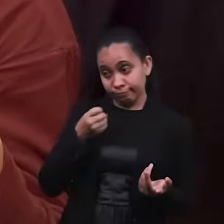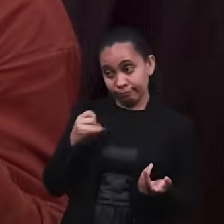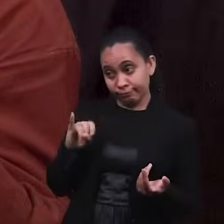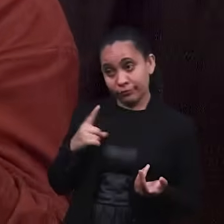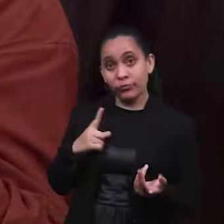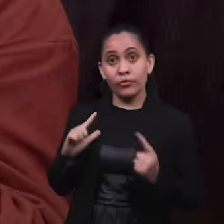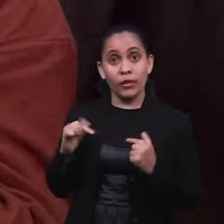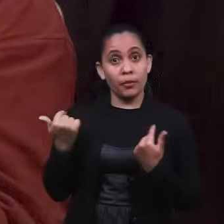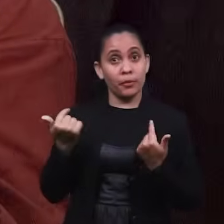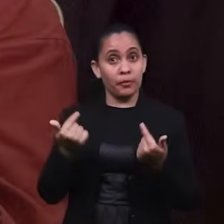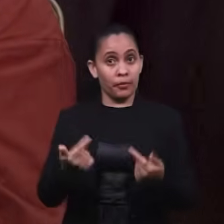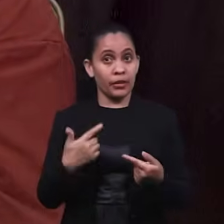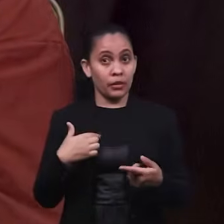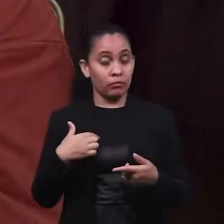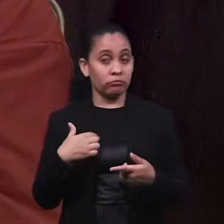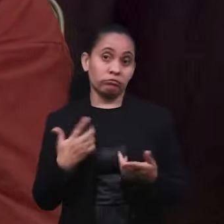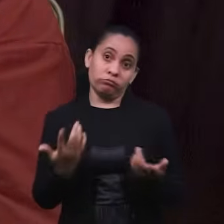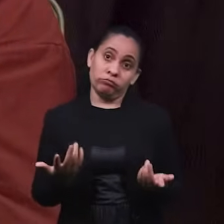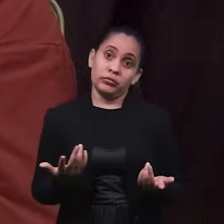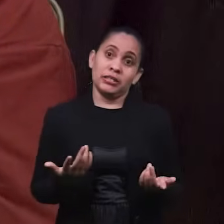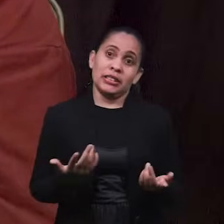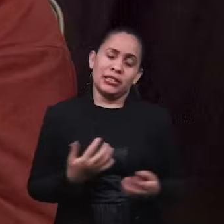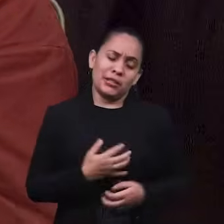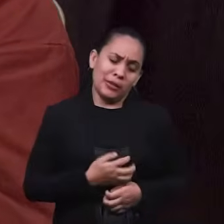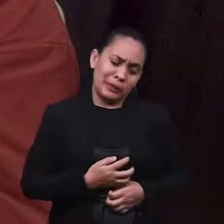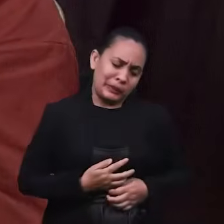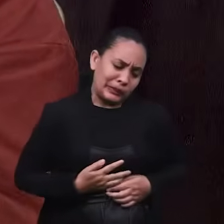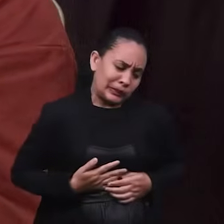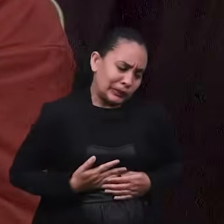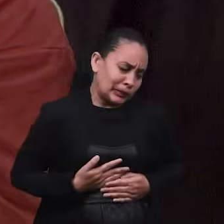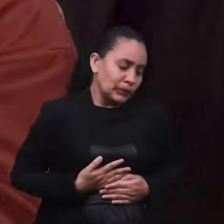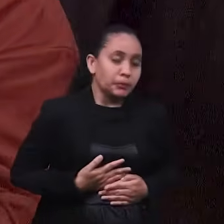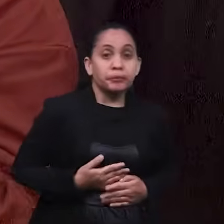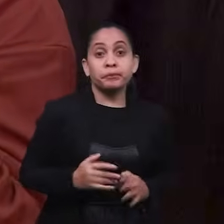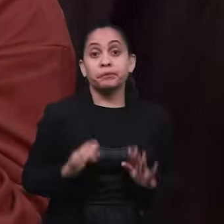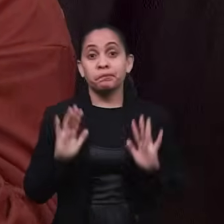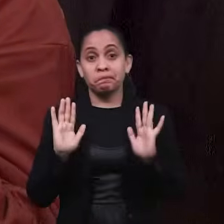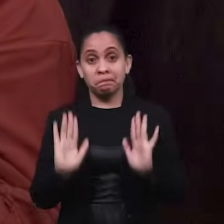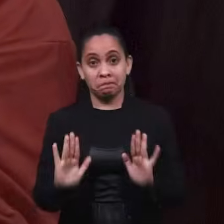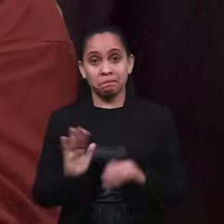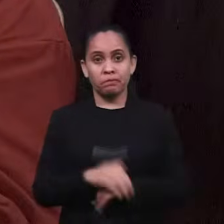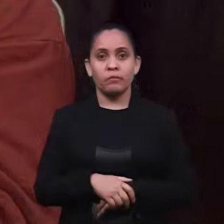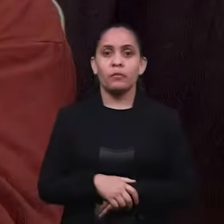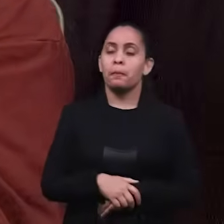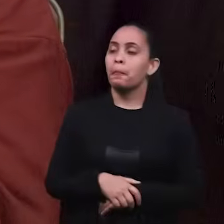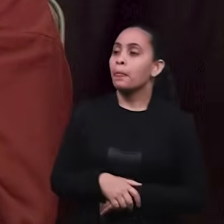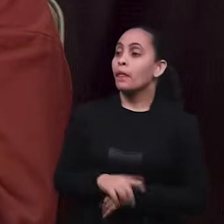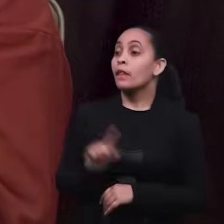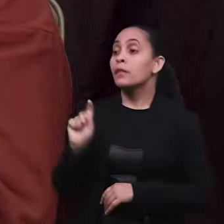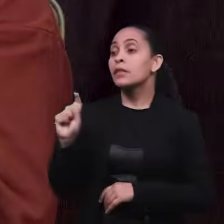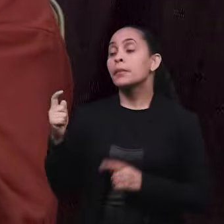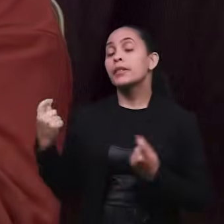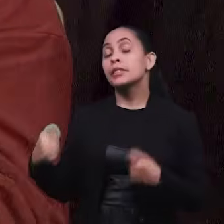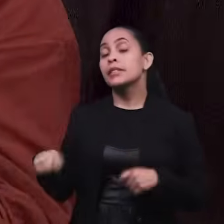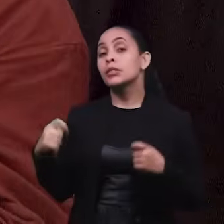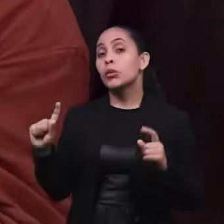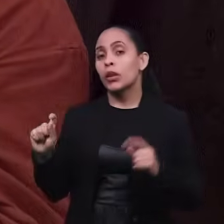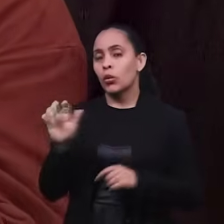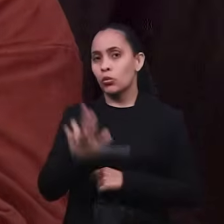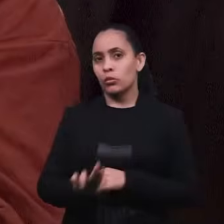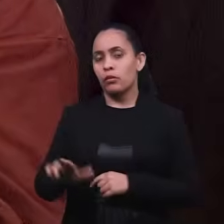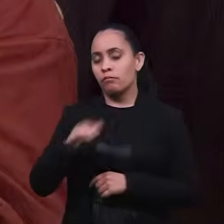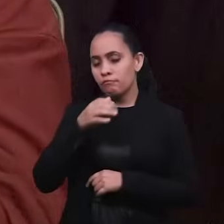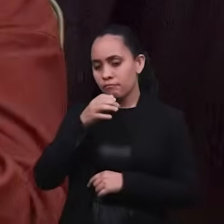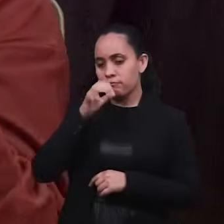bebida gaseificada já pode dar aí um desconforto. Desconforto, né? Com certeza. Então, assim, eu acho que o kombucha ele tem que ser